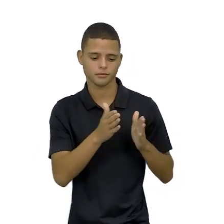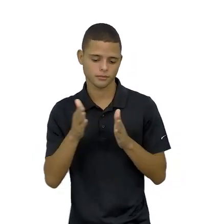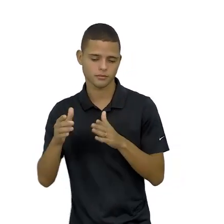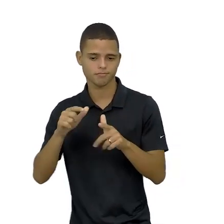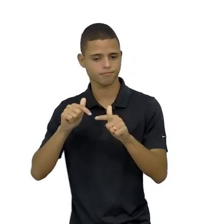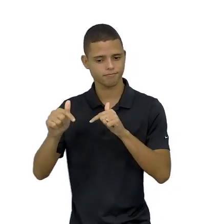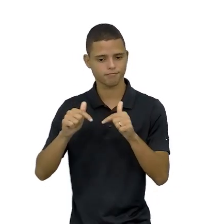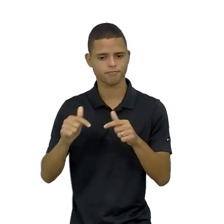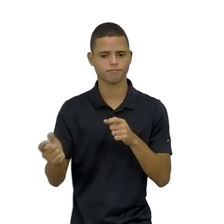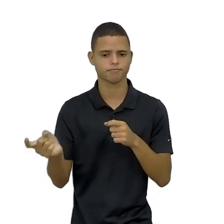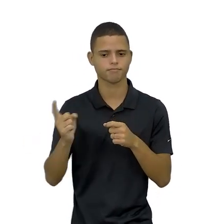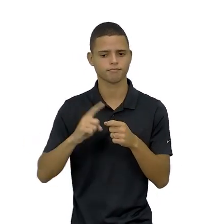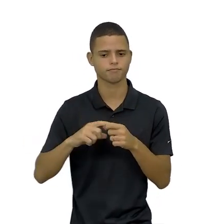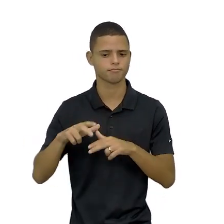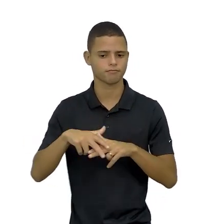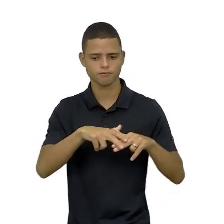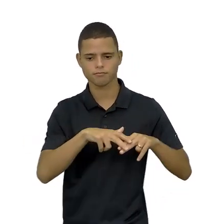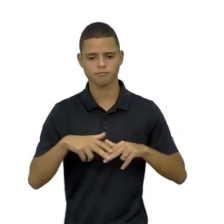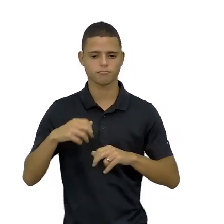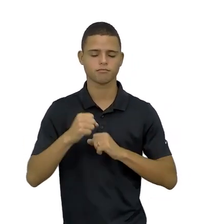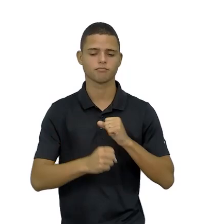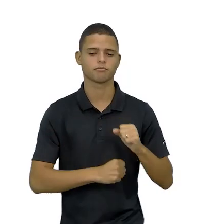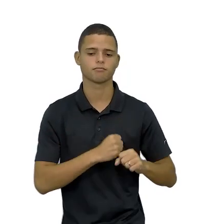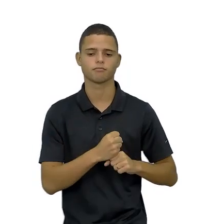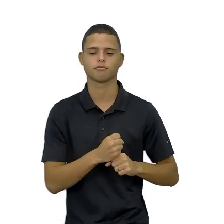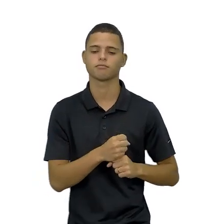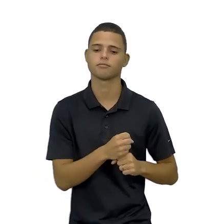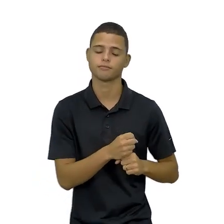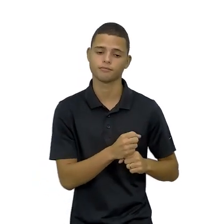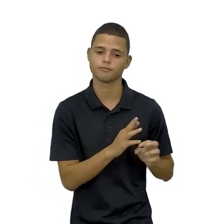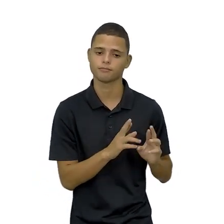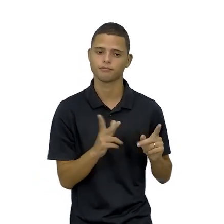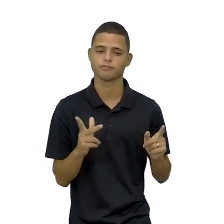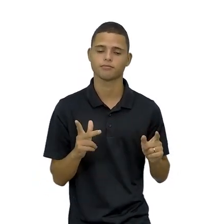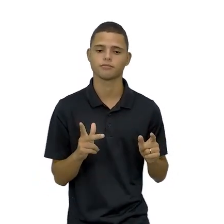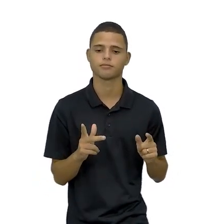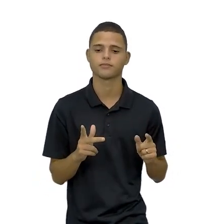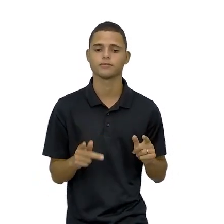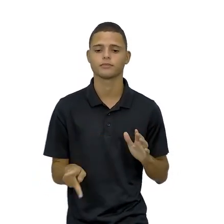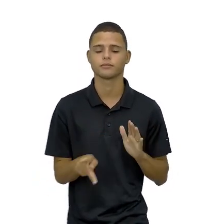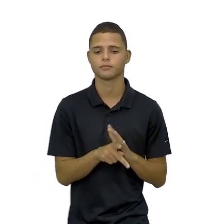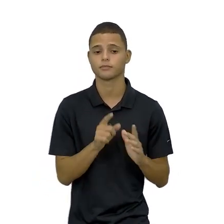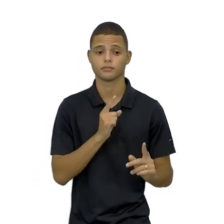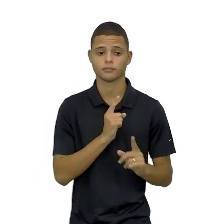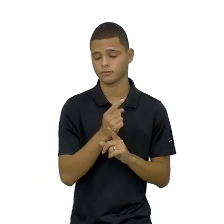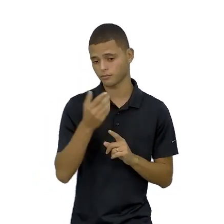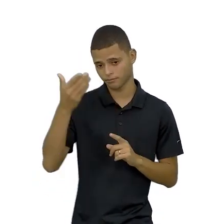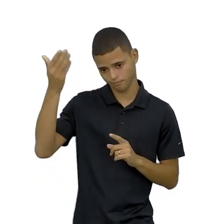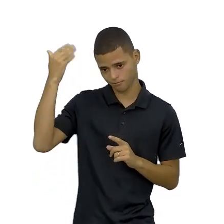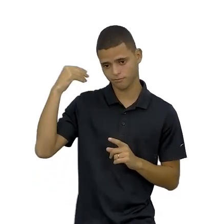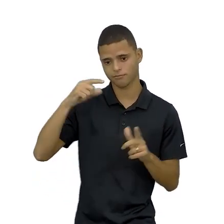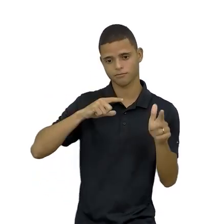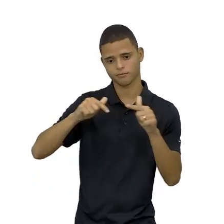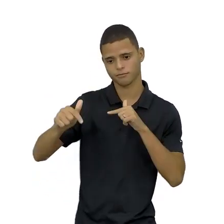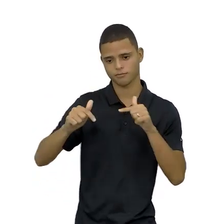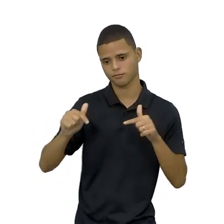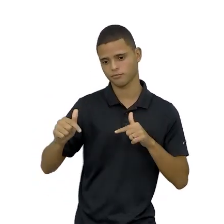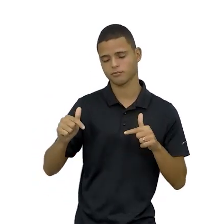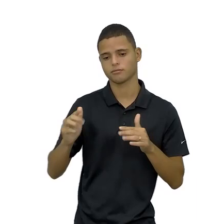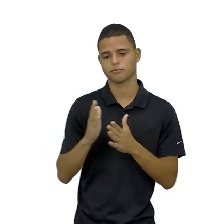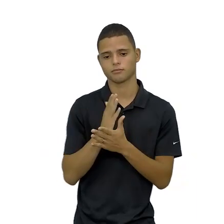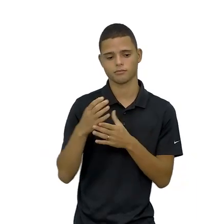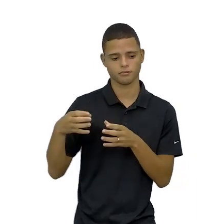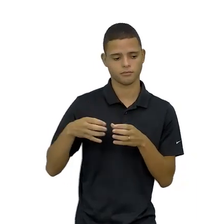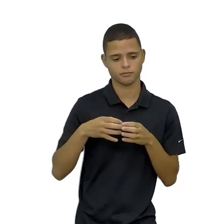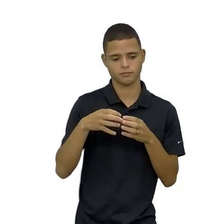A recuperação de anos diferentes, como a gente fez de indicação no encontro passado, né? Trabalhando com esses